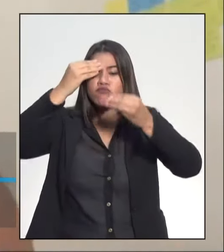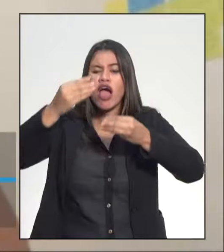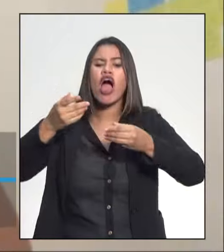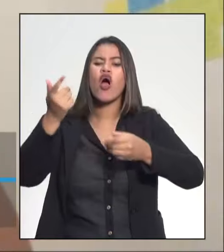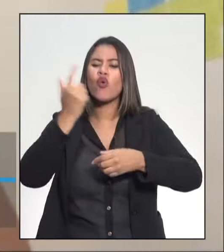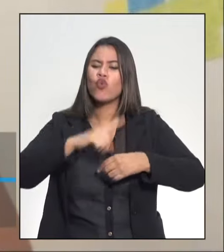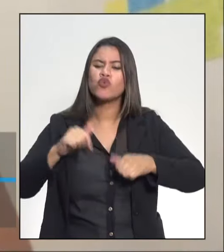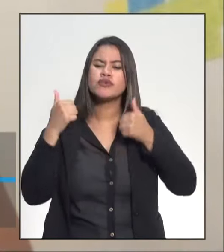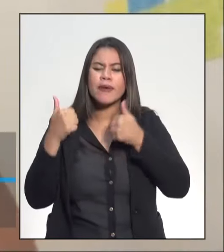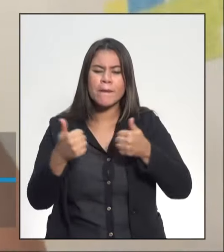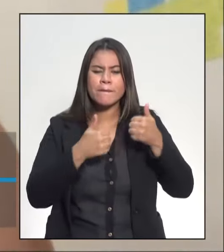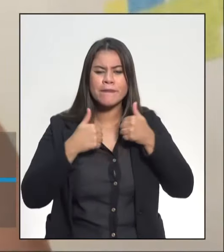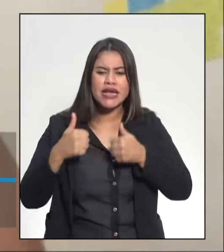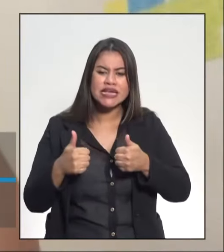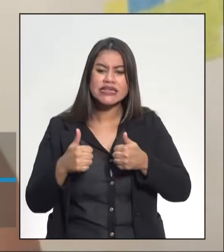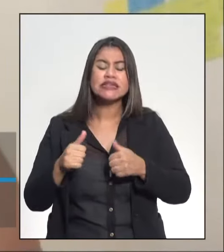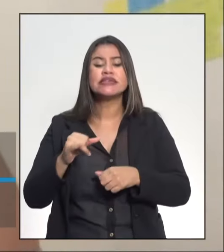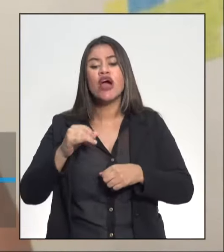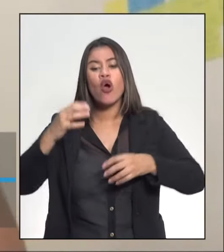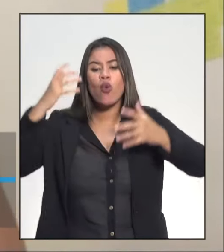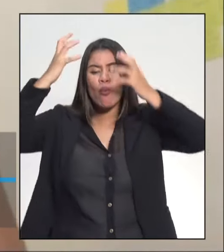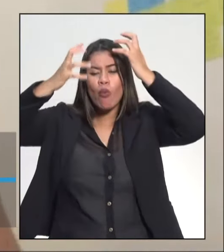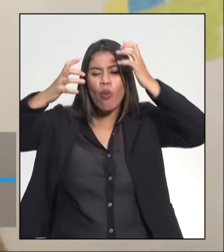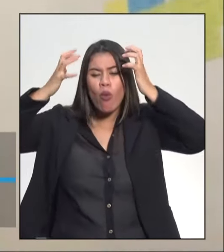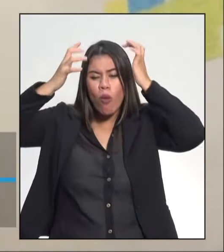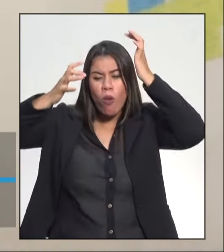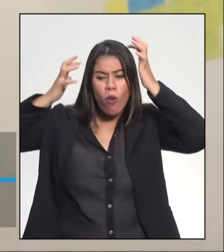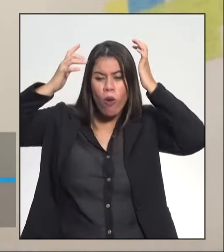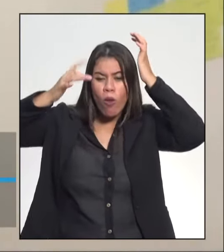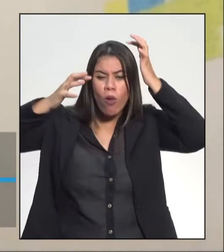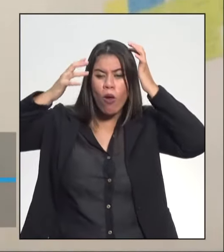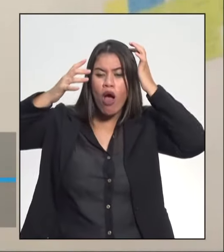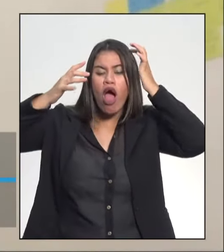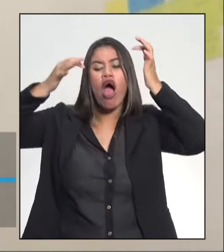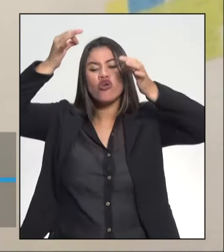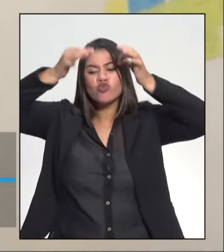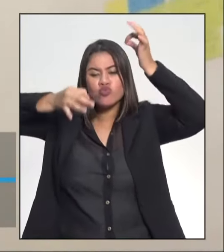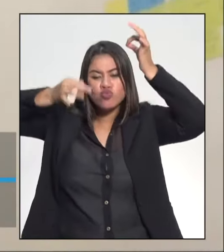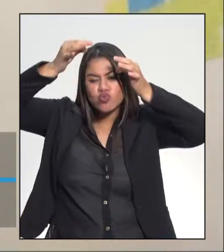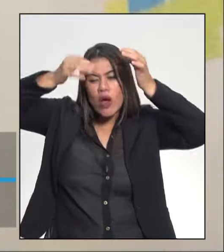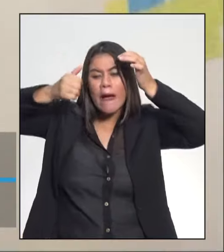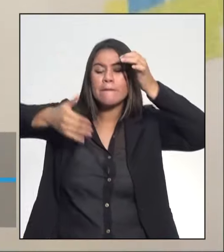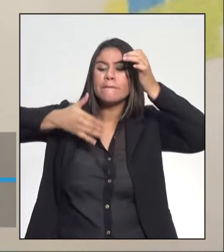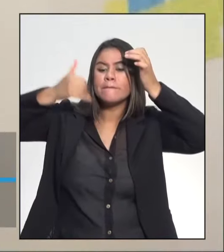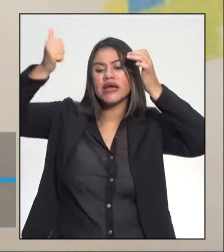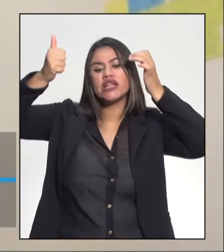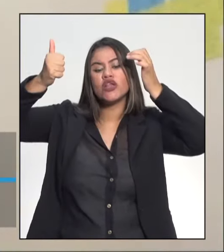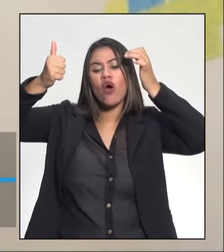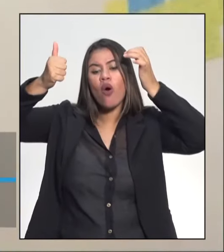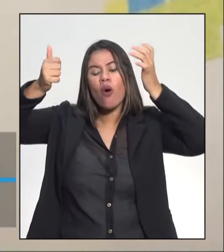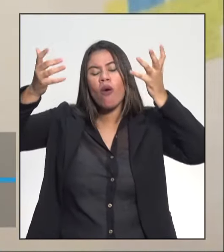melhor. Se eu penso melhor, eu consigo fazer julgamentos muito mais